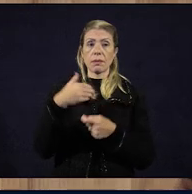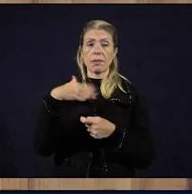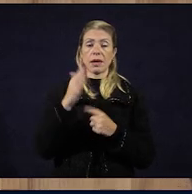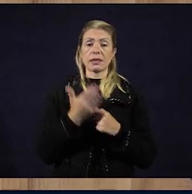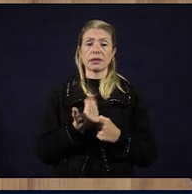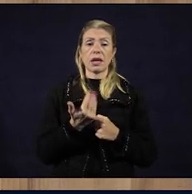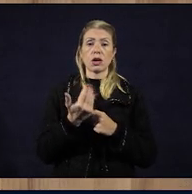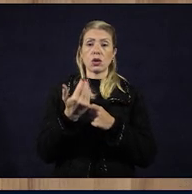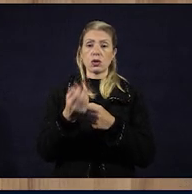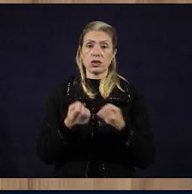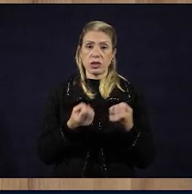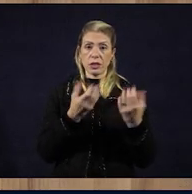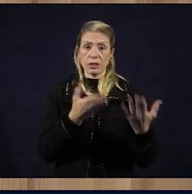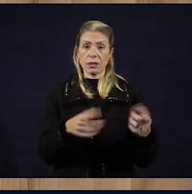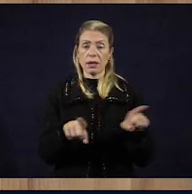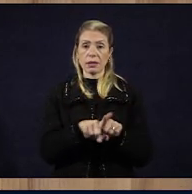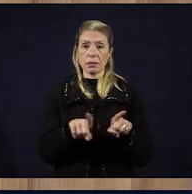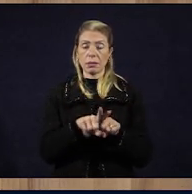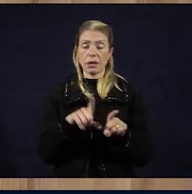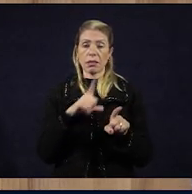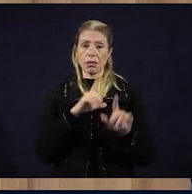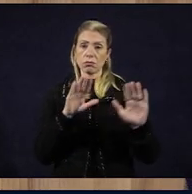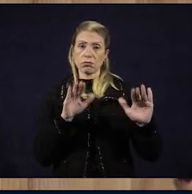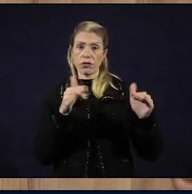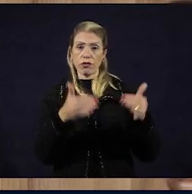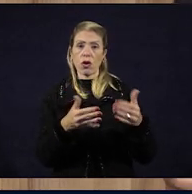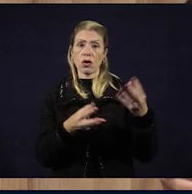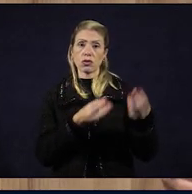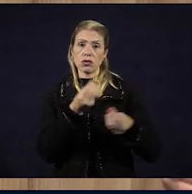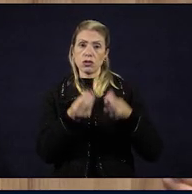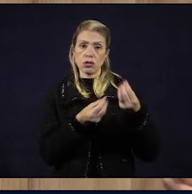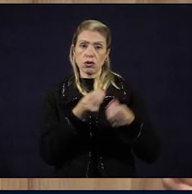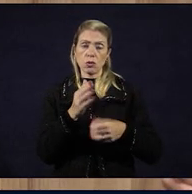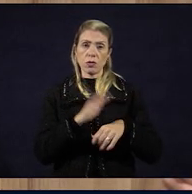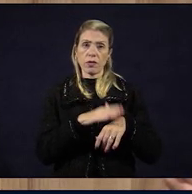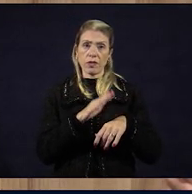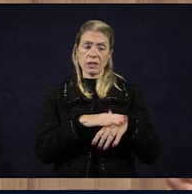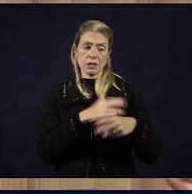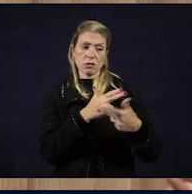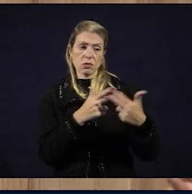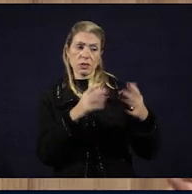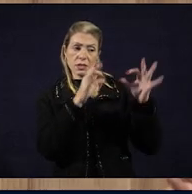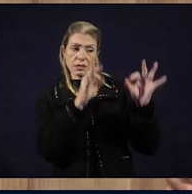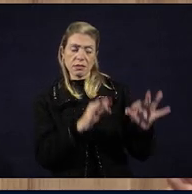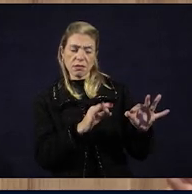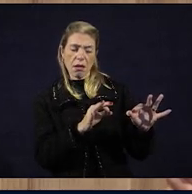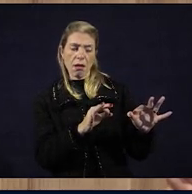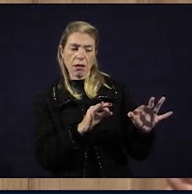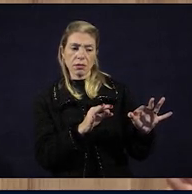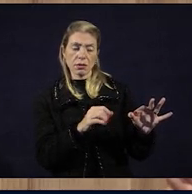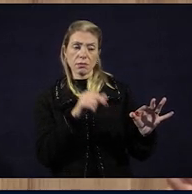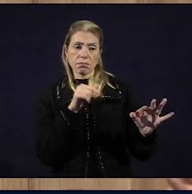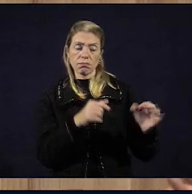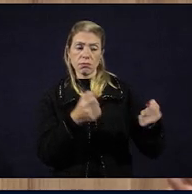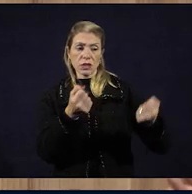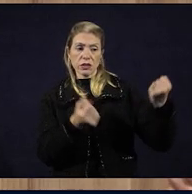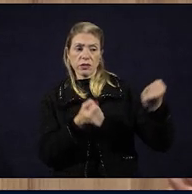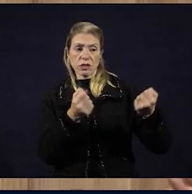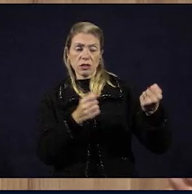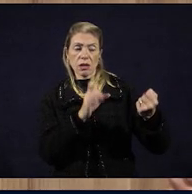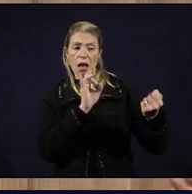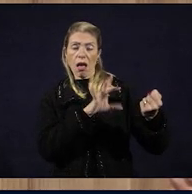a tecnologia vai trazer com a precisão se você for ver a precisão do desses veículos